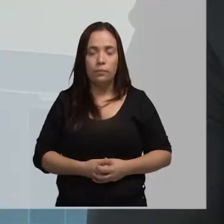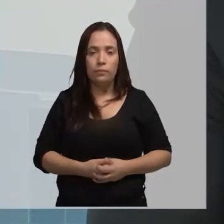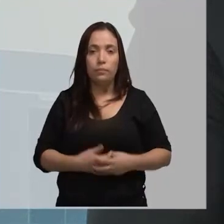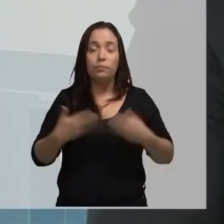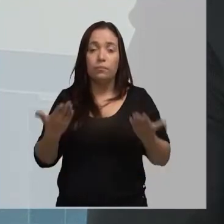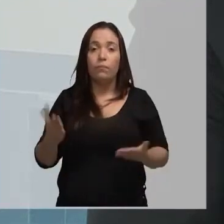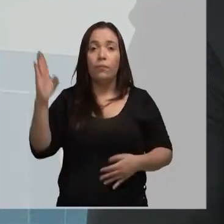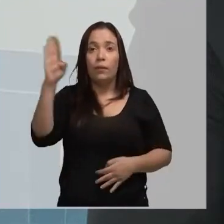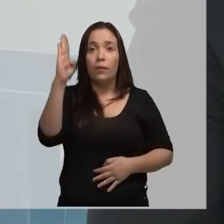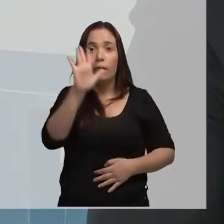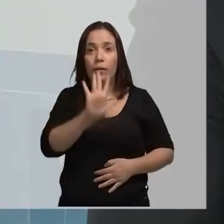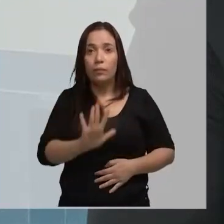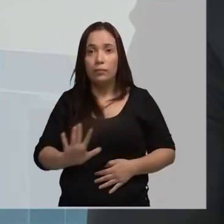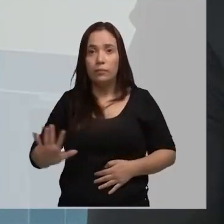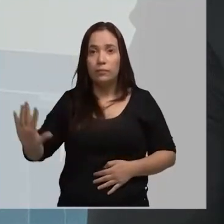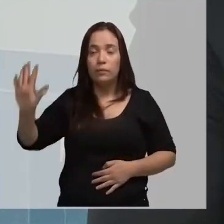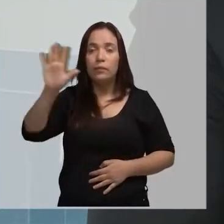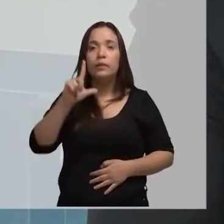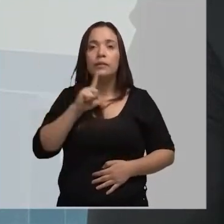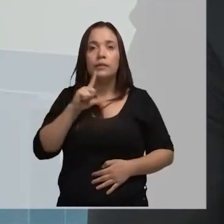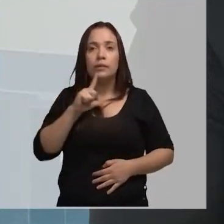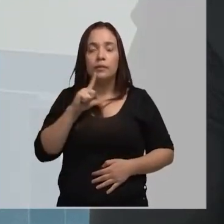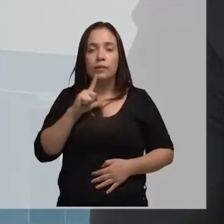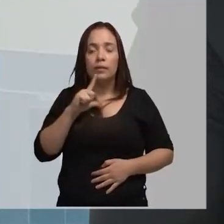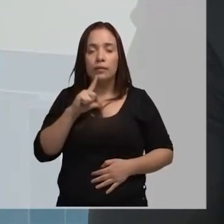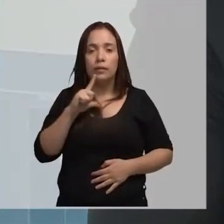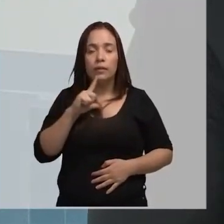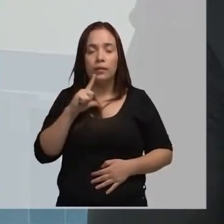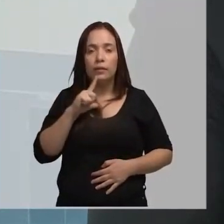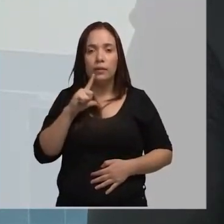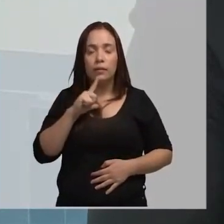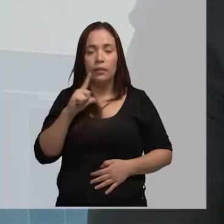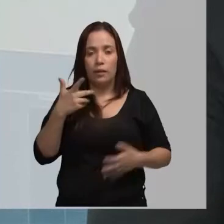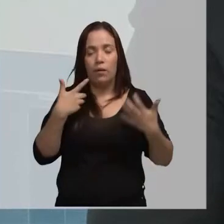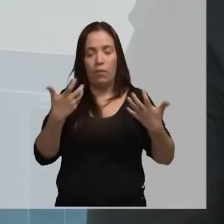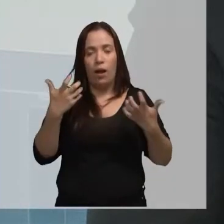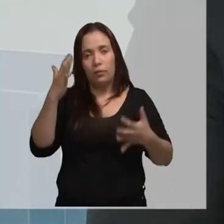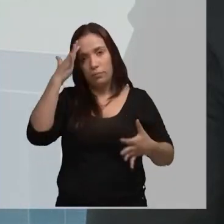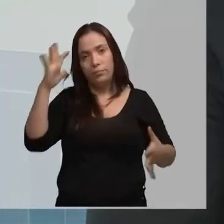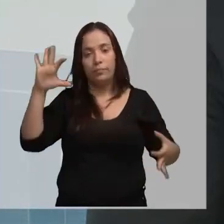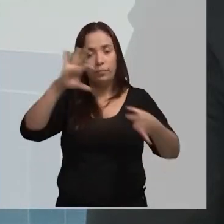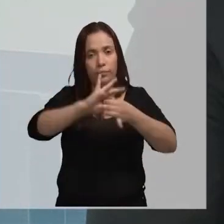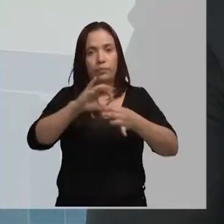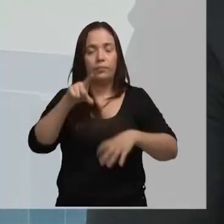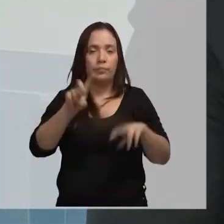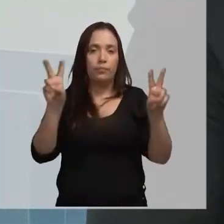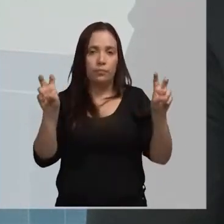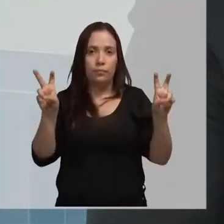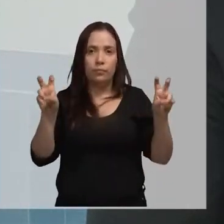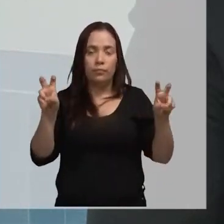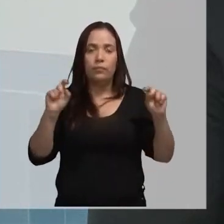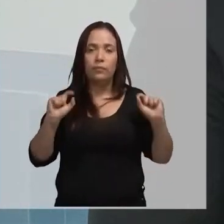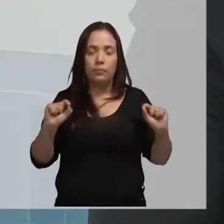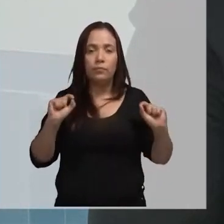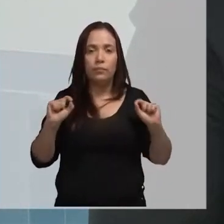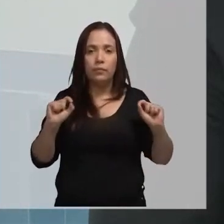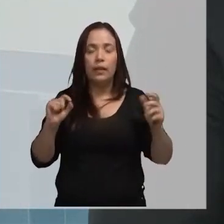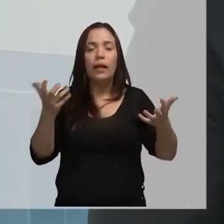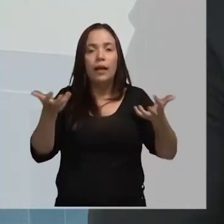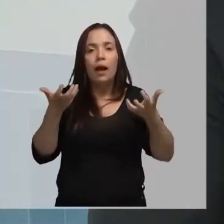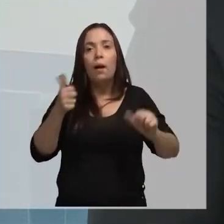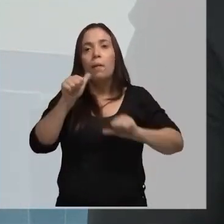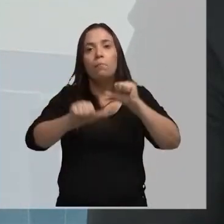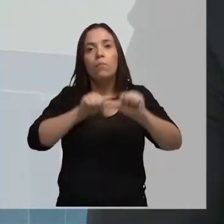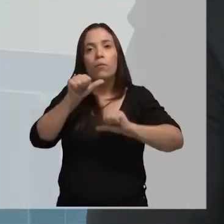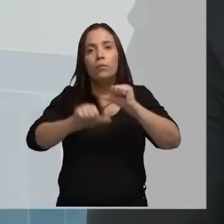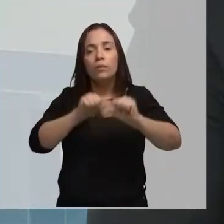nacional vive uma espera, aí é que eu queria entrar nesse assunto, uma espera de uma mudança no